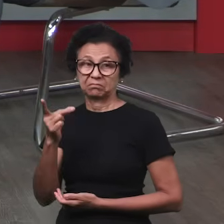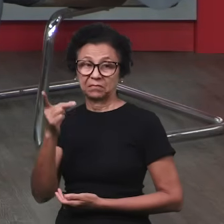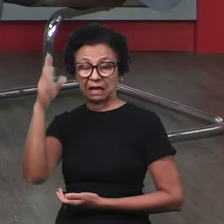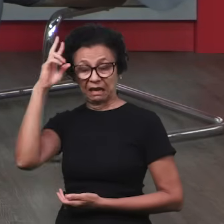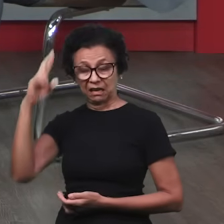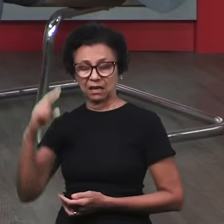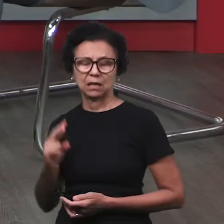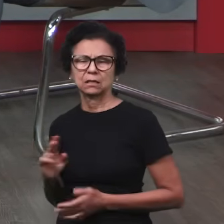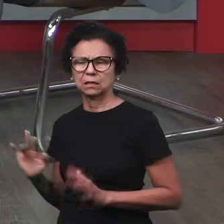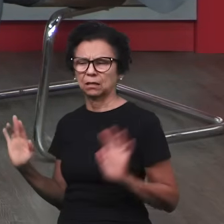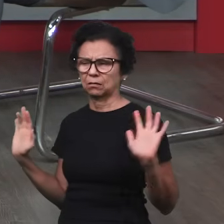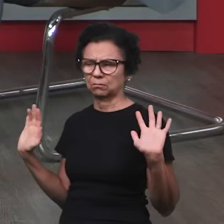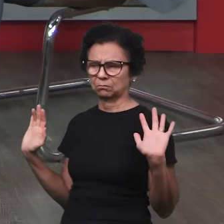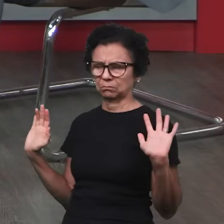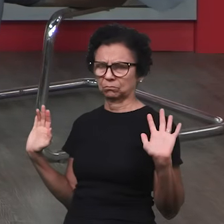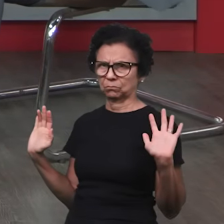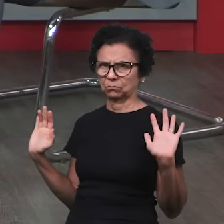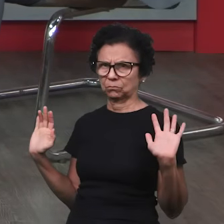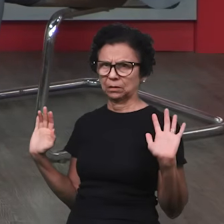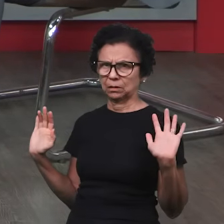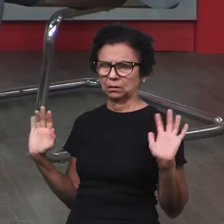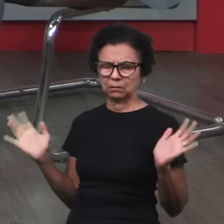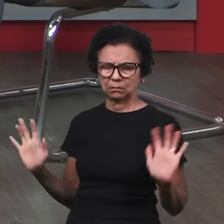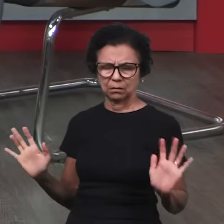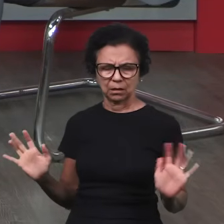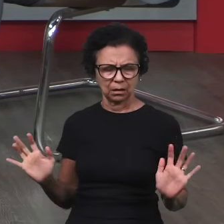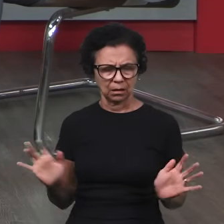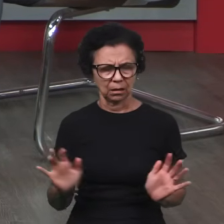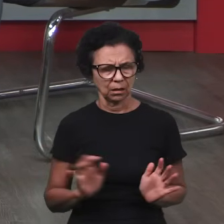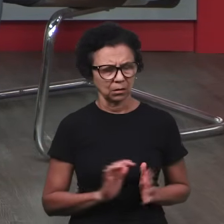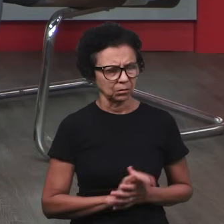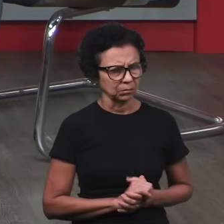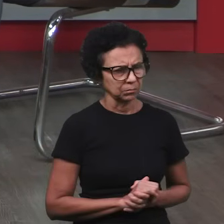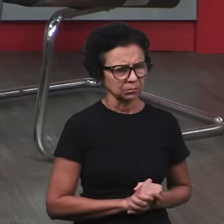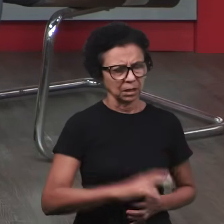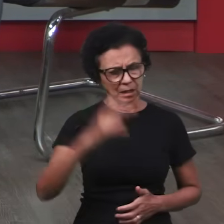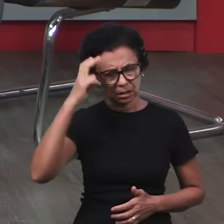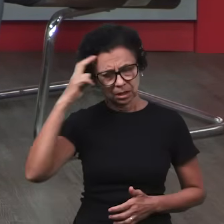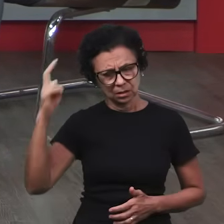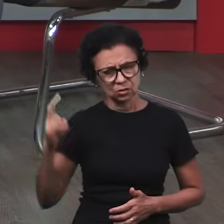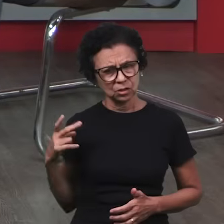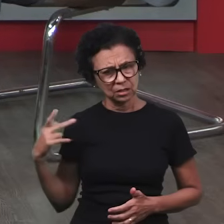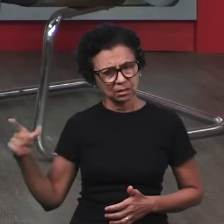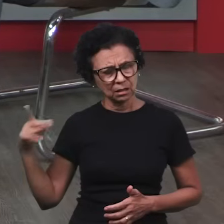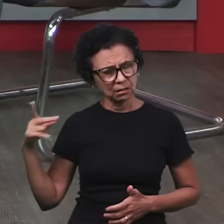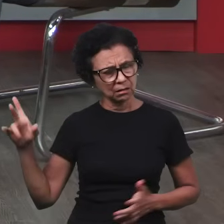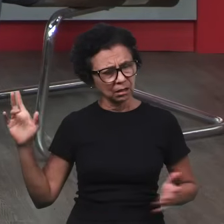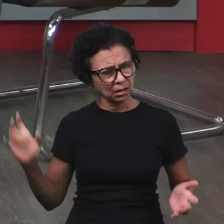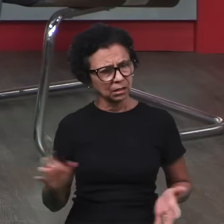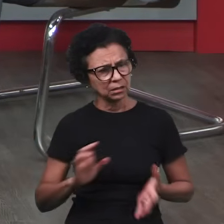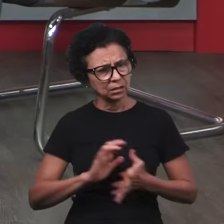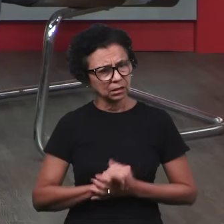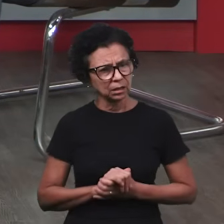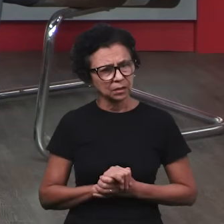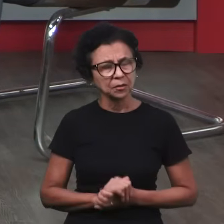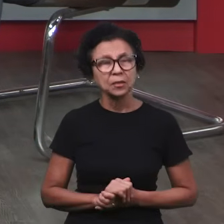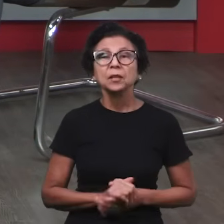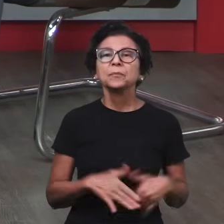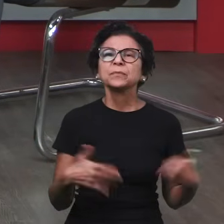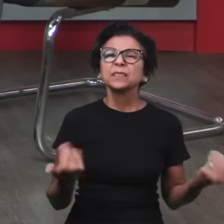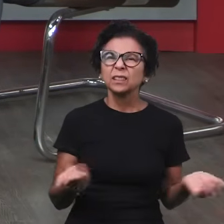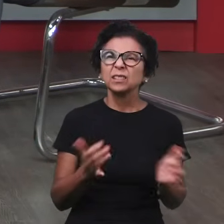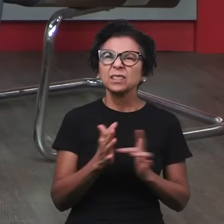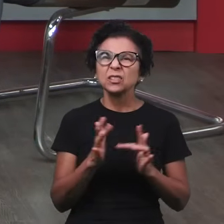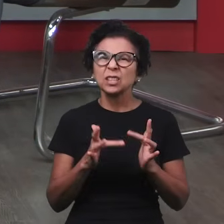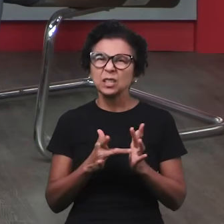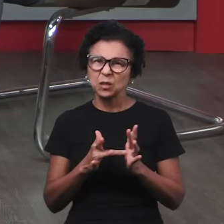falando. Exatamente, é o homem que está falando, né? É da inteligência dele. Então, pode dizer assim, rapaz, ele é